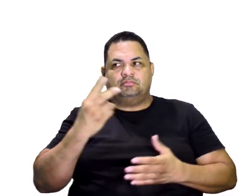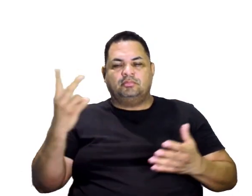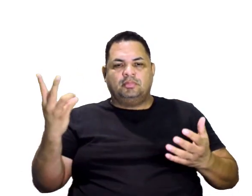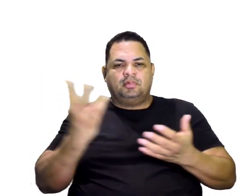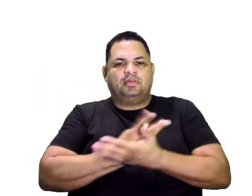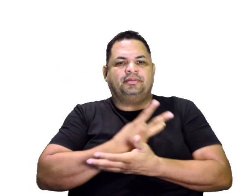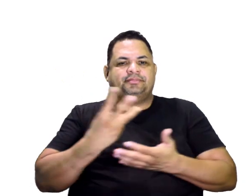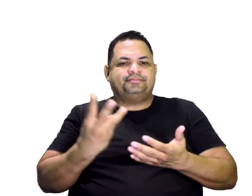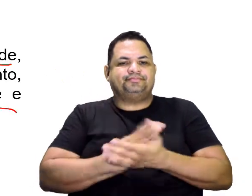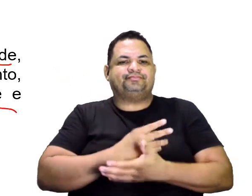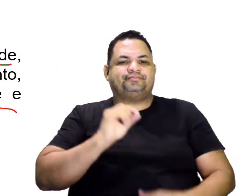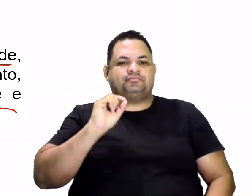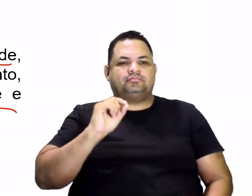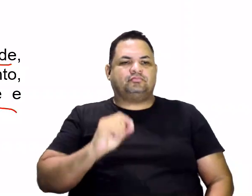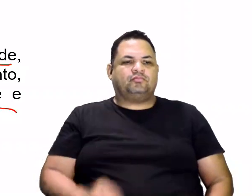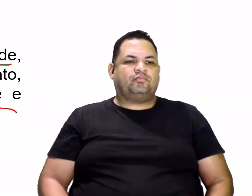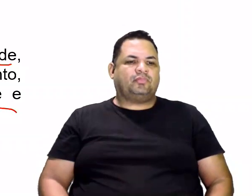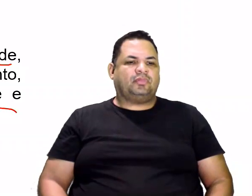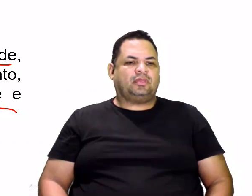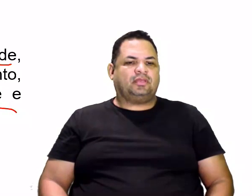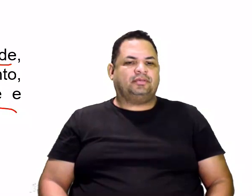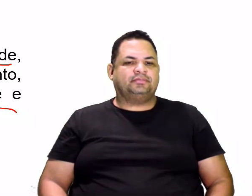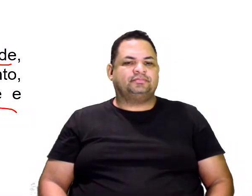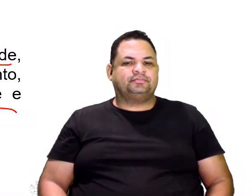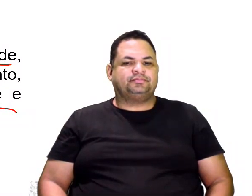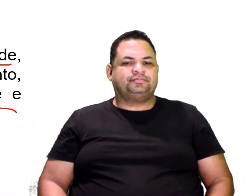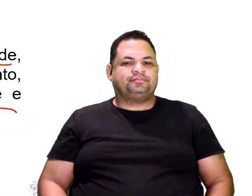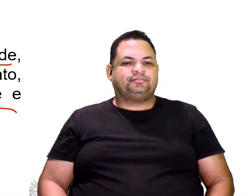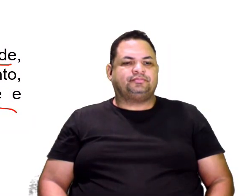errado. Vamos ver aqui rapidinho.